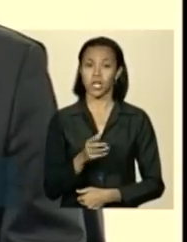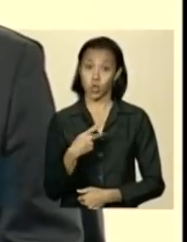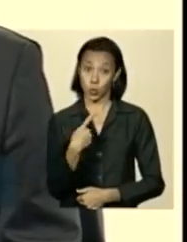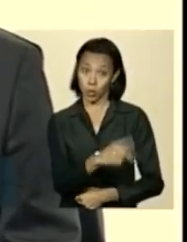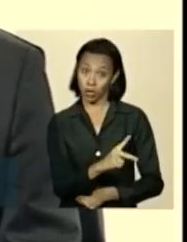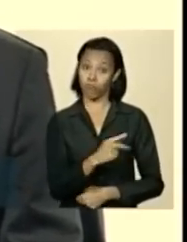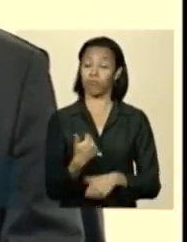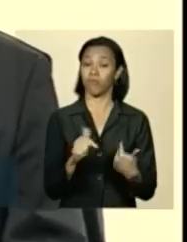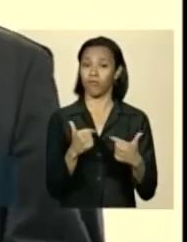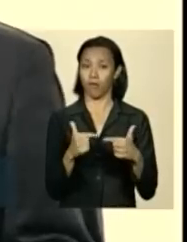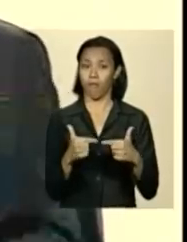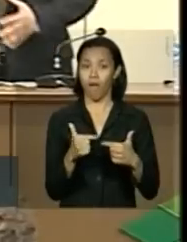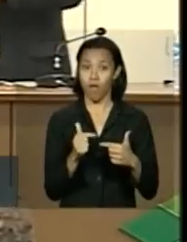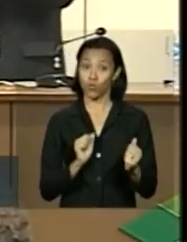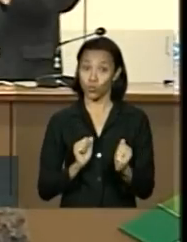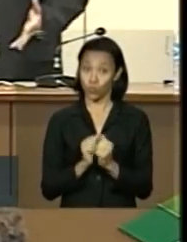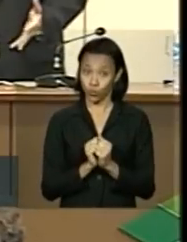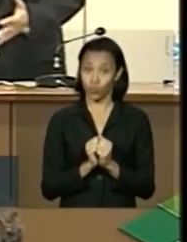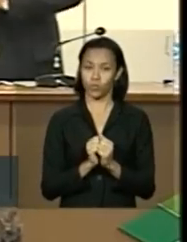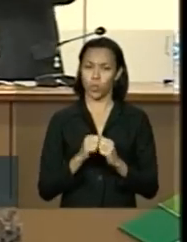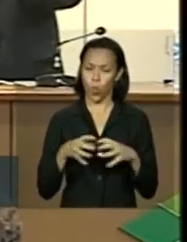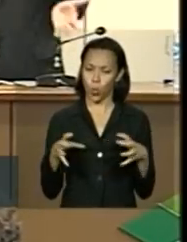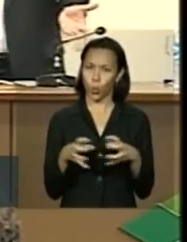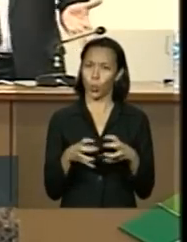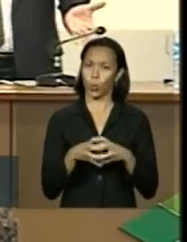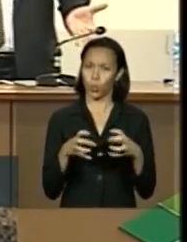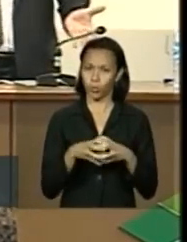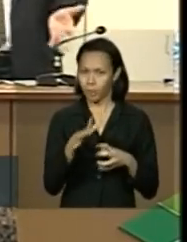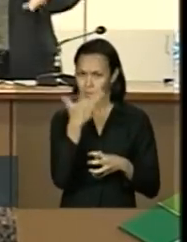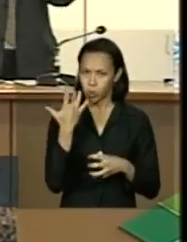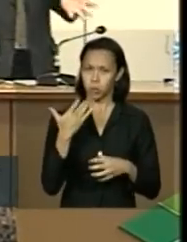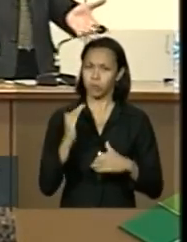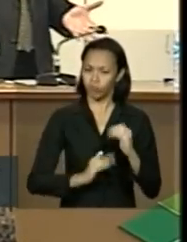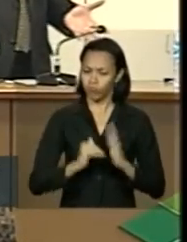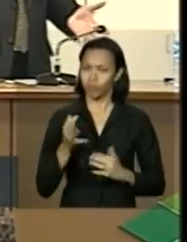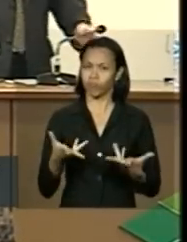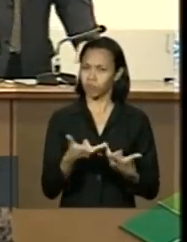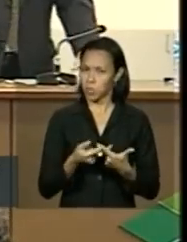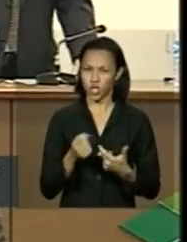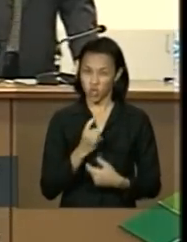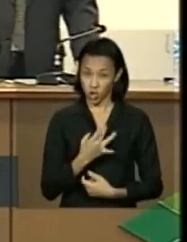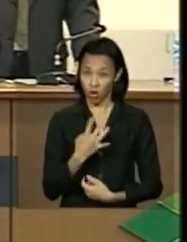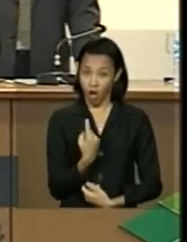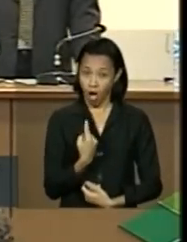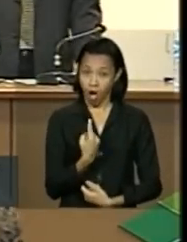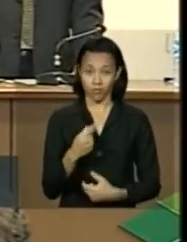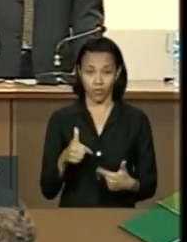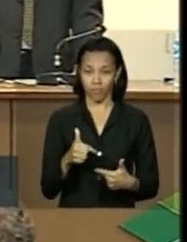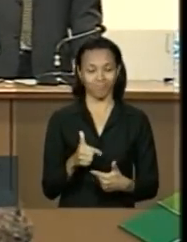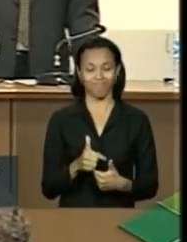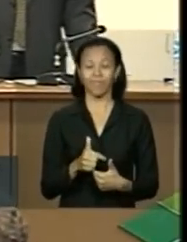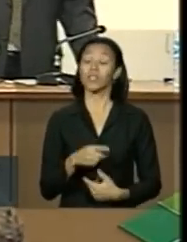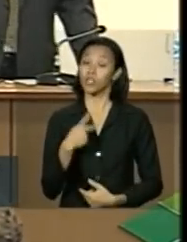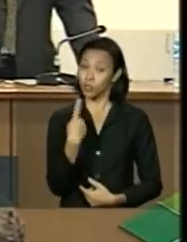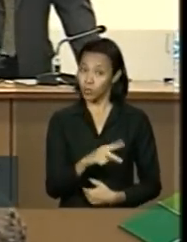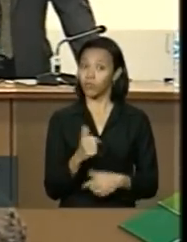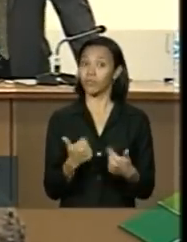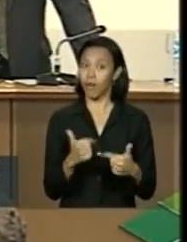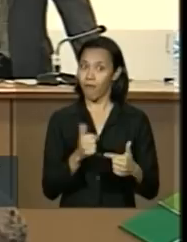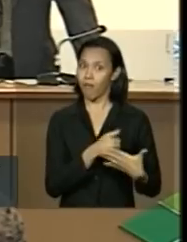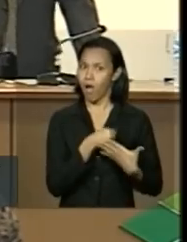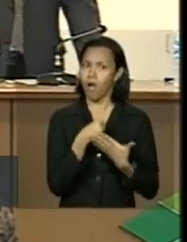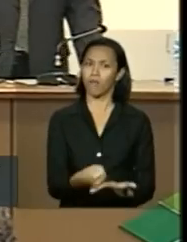o teu trabalho junto obviamente com uma equipe que ninguém faz nada sozinho né que o teu trabalho contribuiu